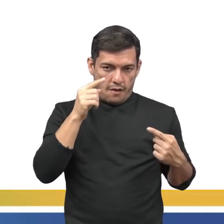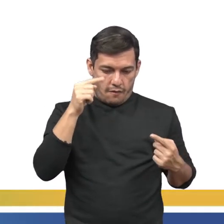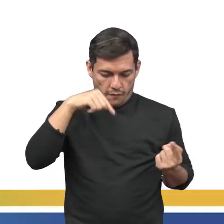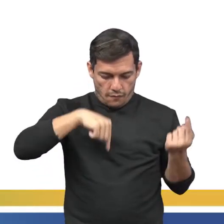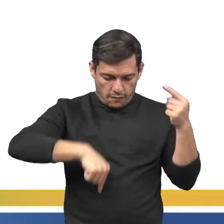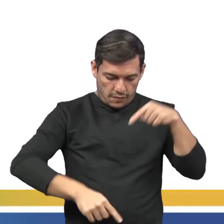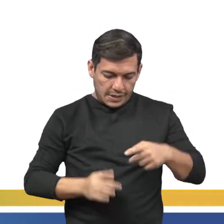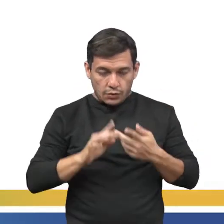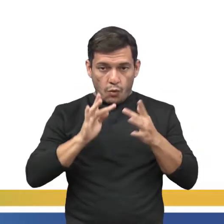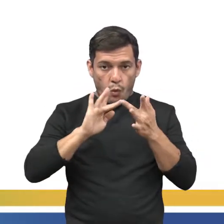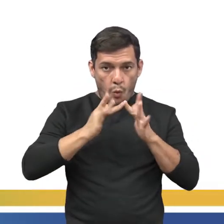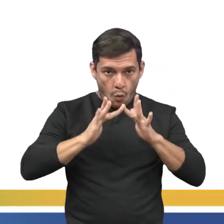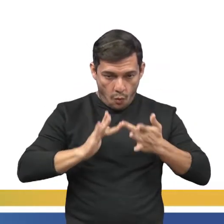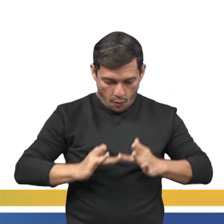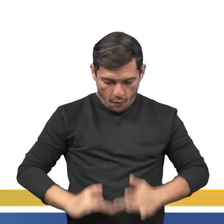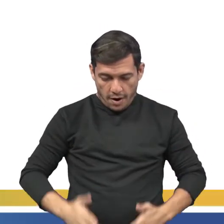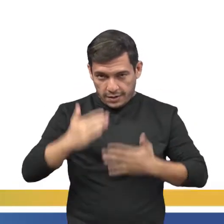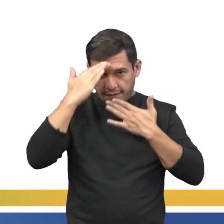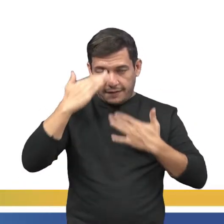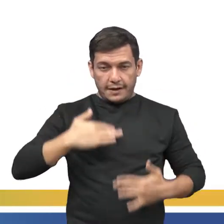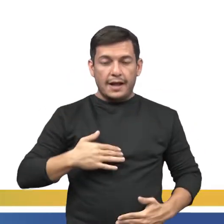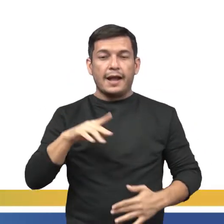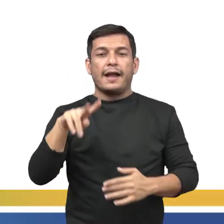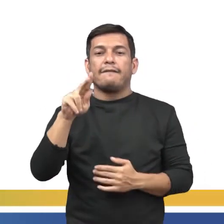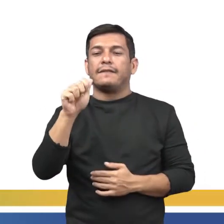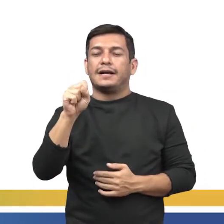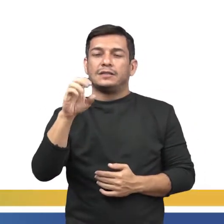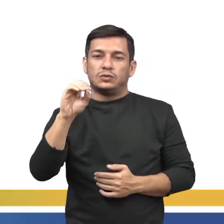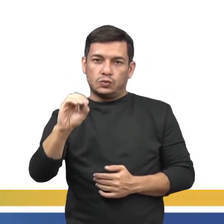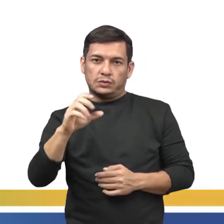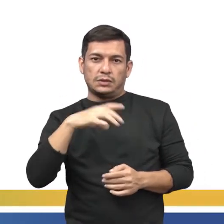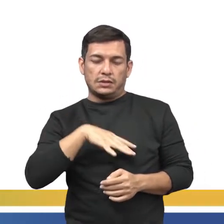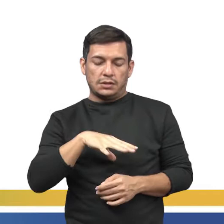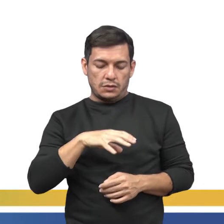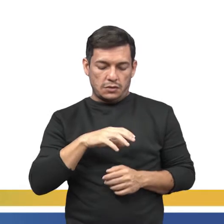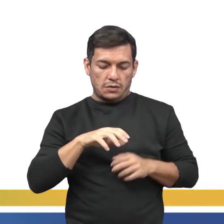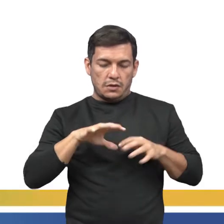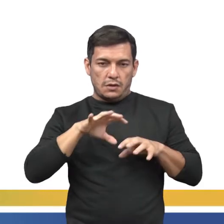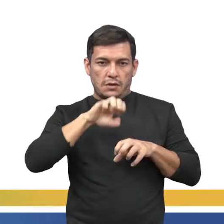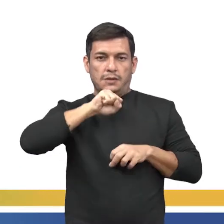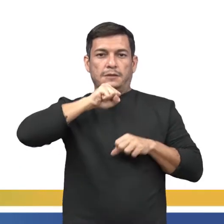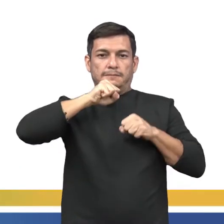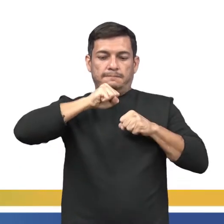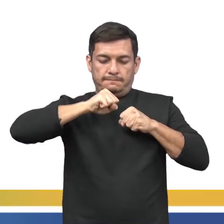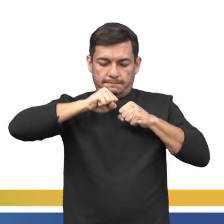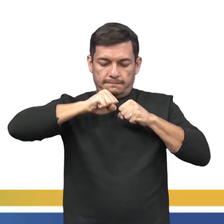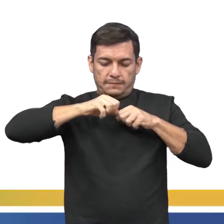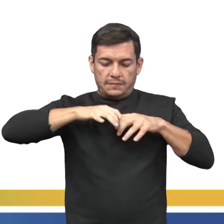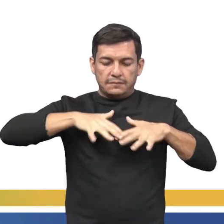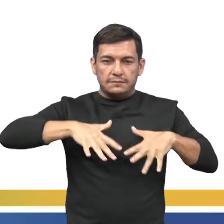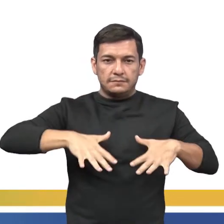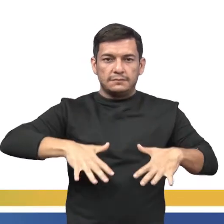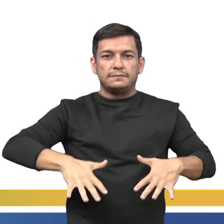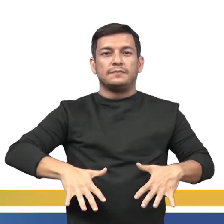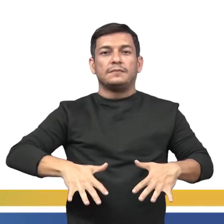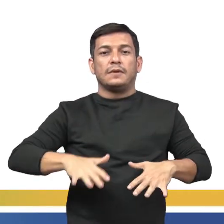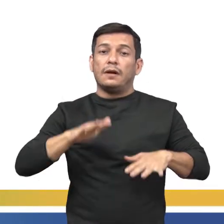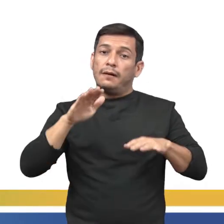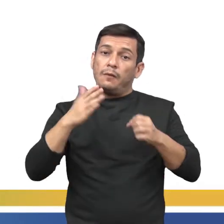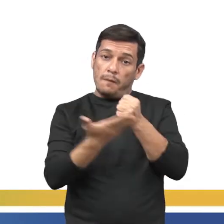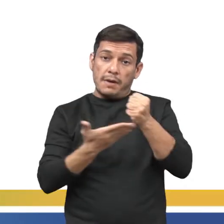humano. São vasos mais consistentes, que se contraem e relaxam, de acordo com a frequência